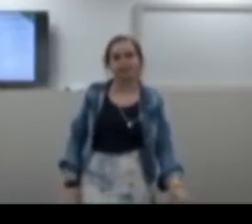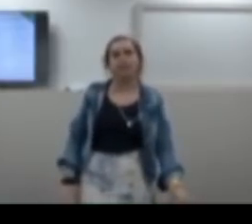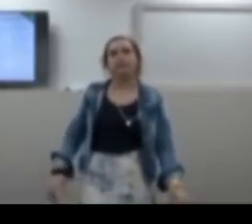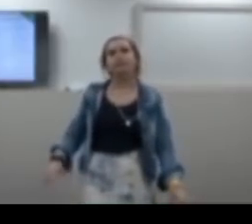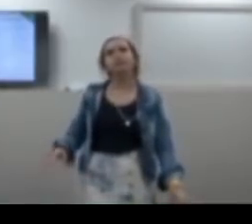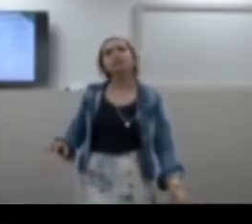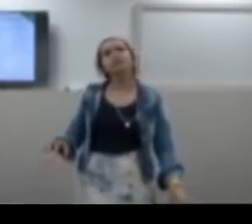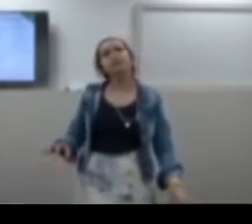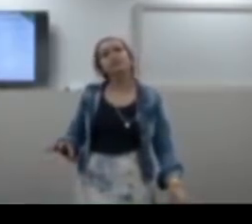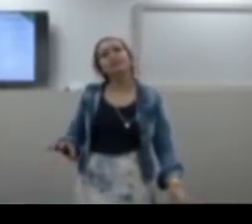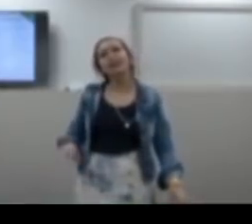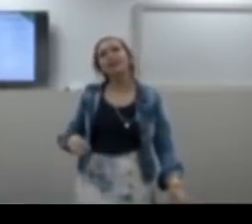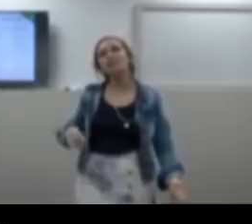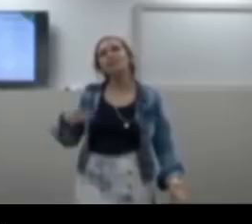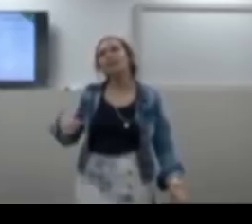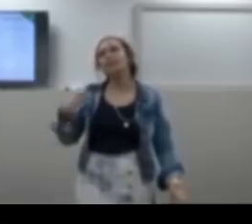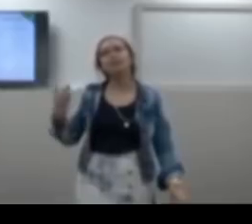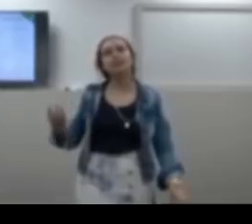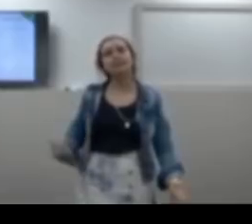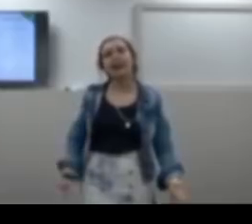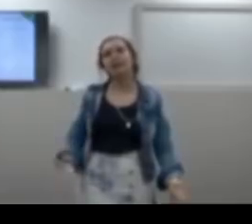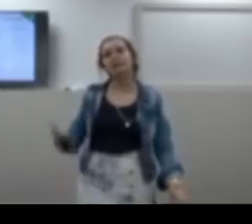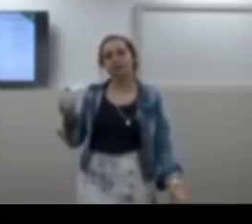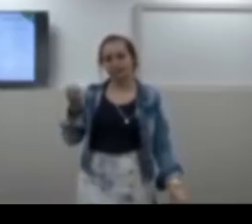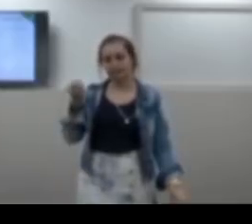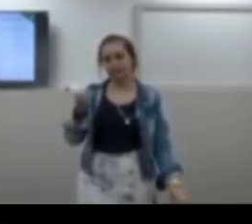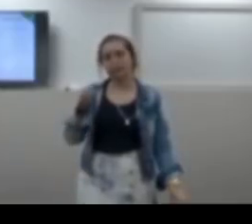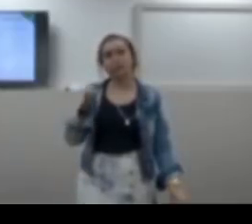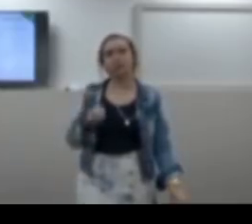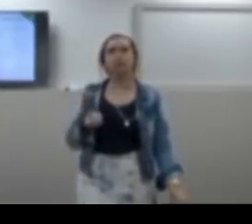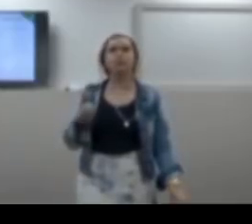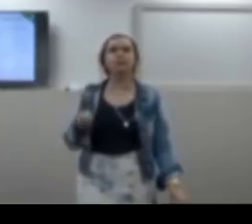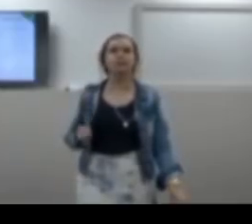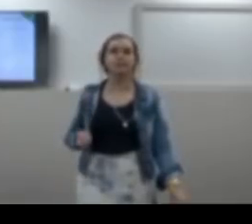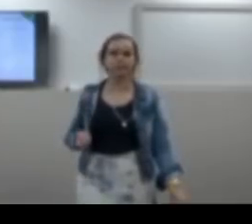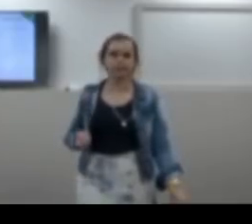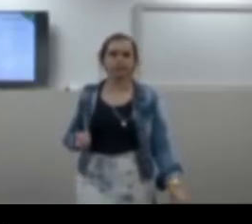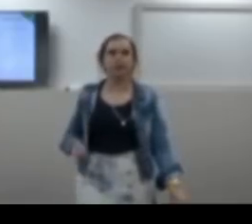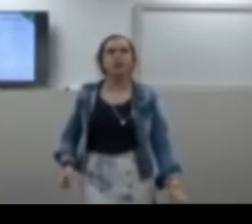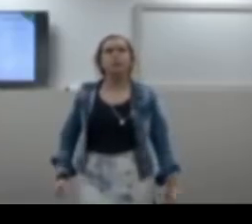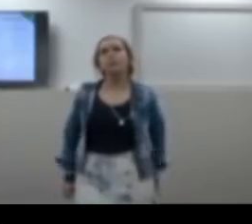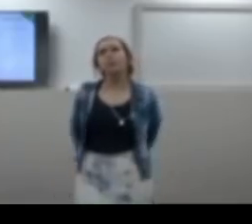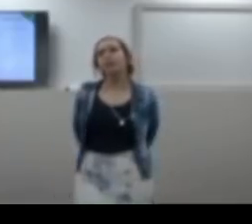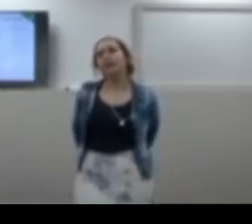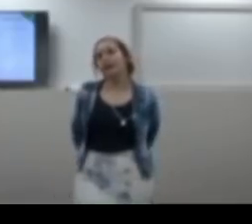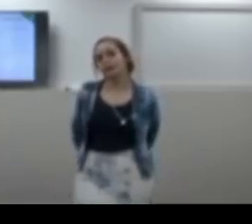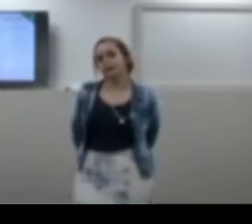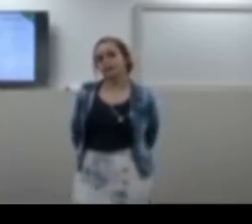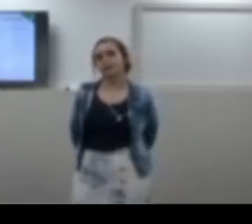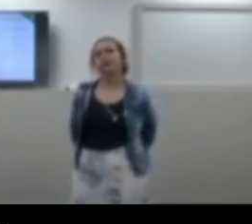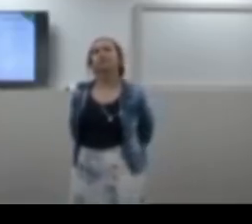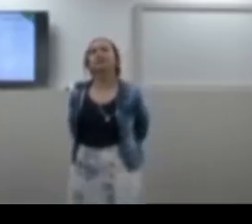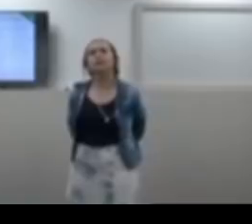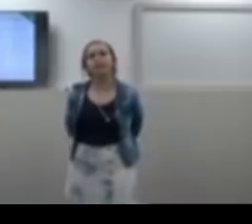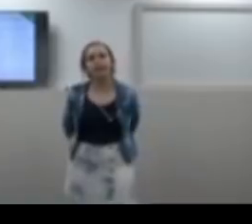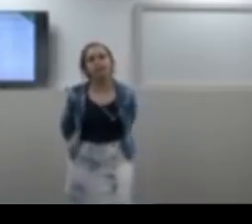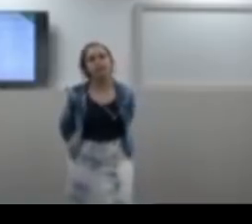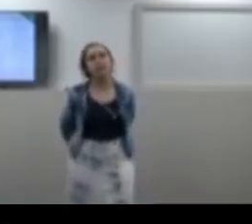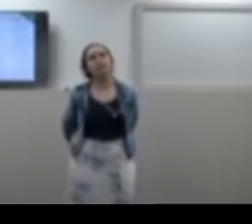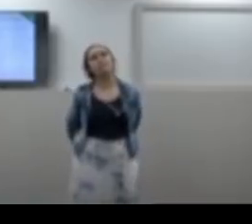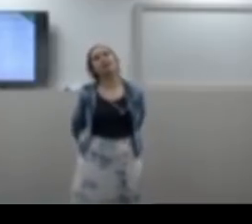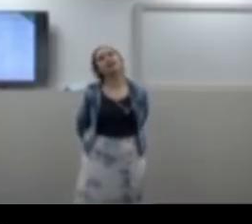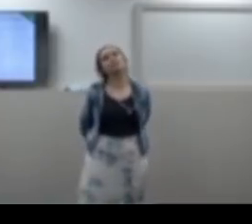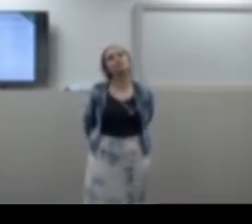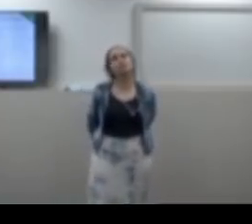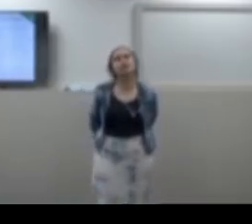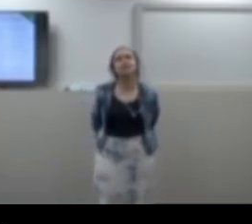modificada. Tá? Então a gente só está ali com menos da metade desse domínio preservado. Por quê?